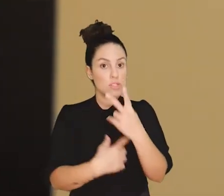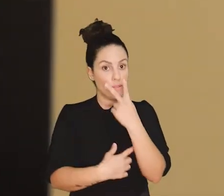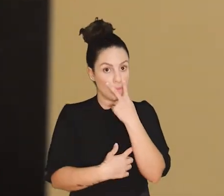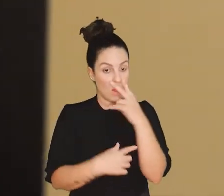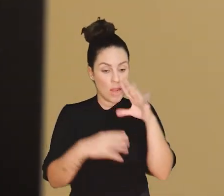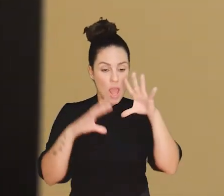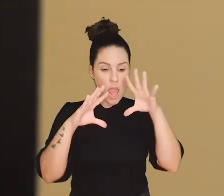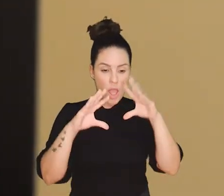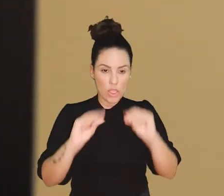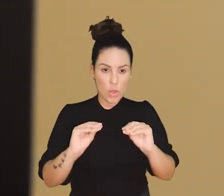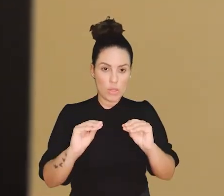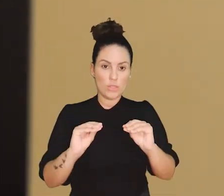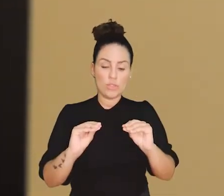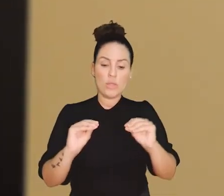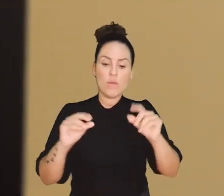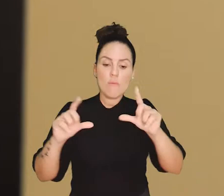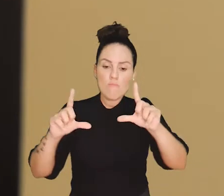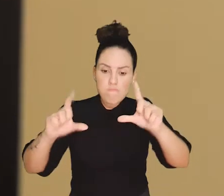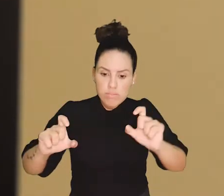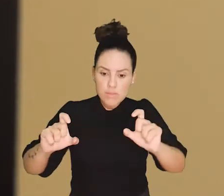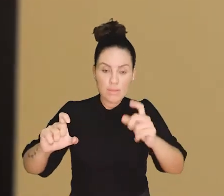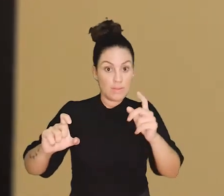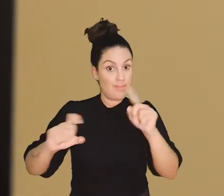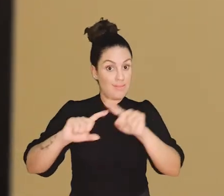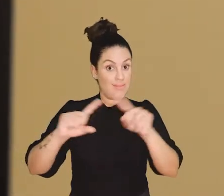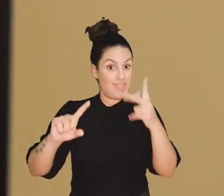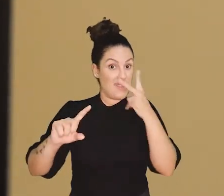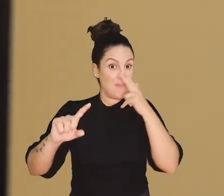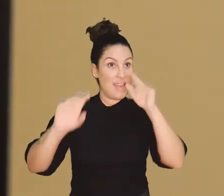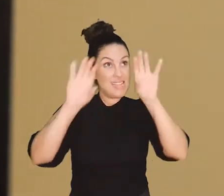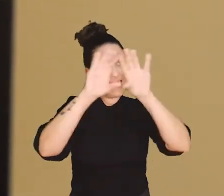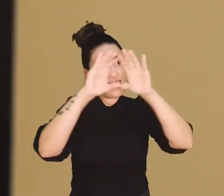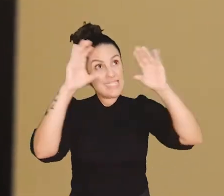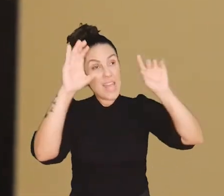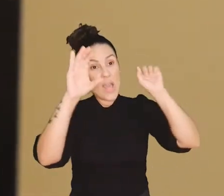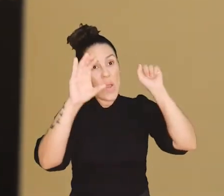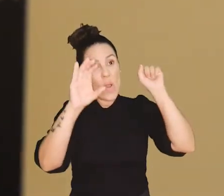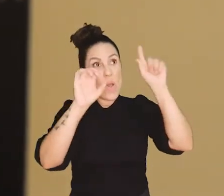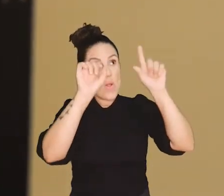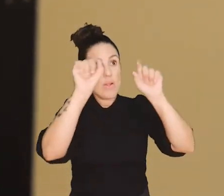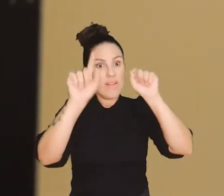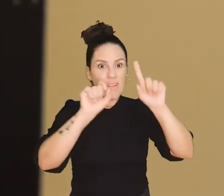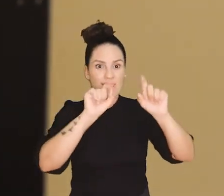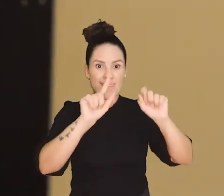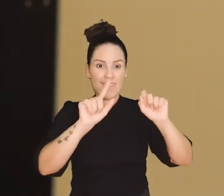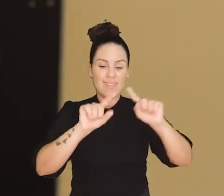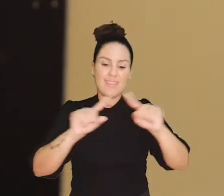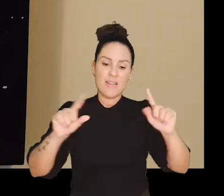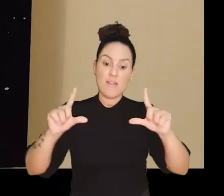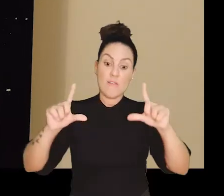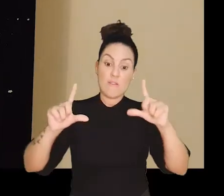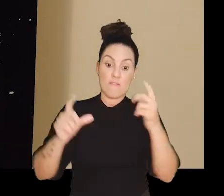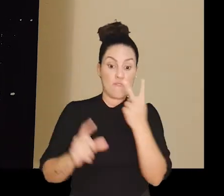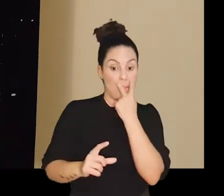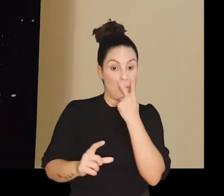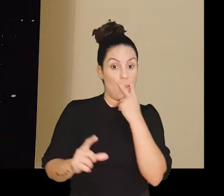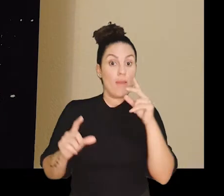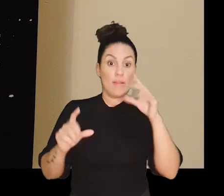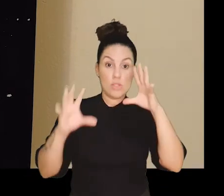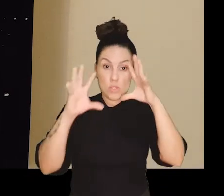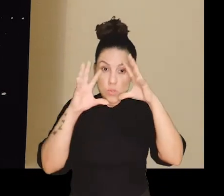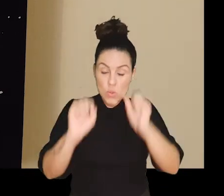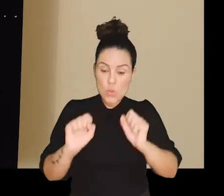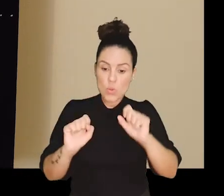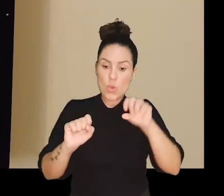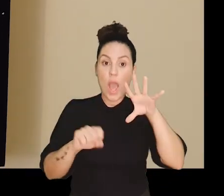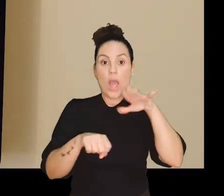faz uma fotografia aérea da cidade de Vitória e, vista à noite, parece um céu iluminado, e sobre